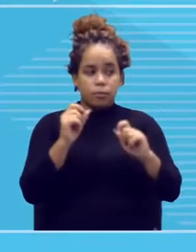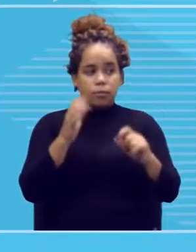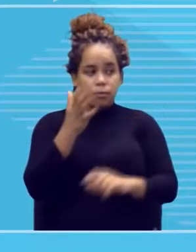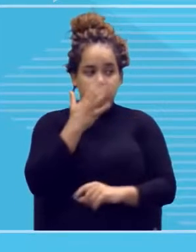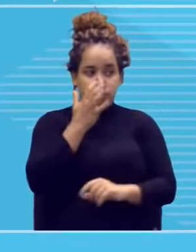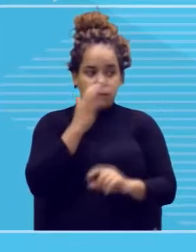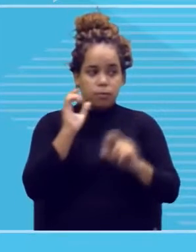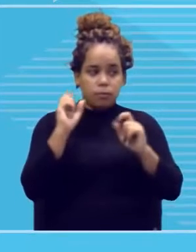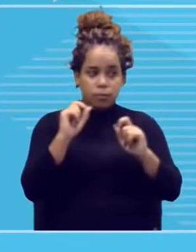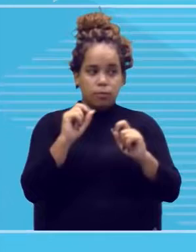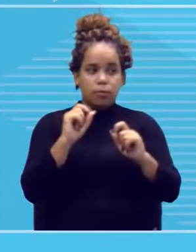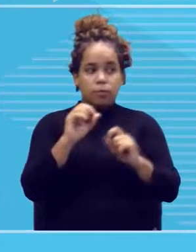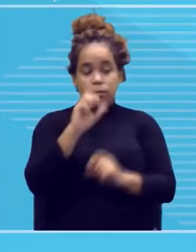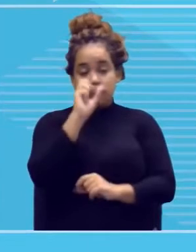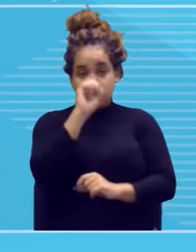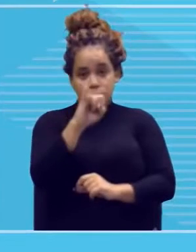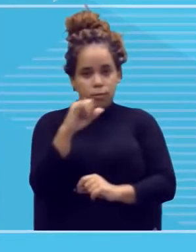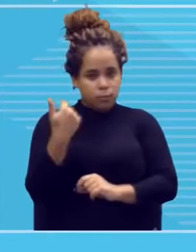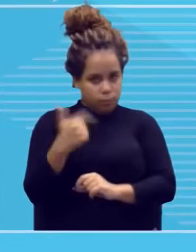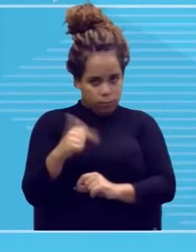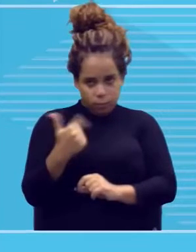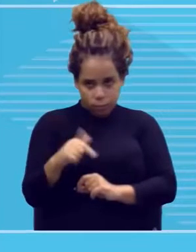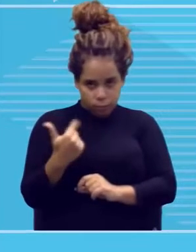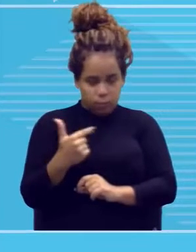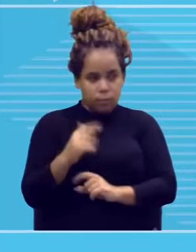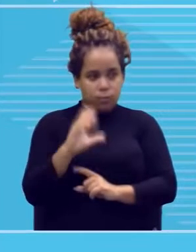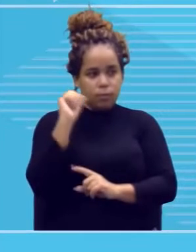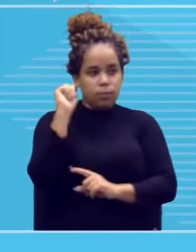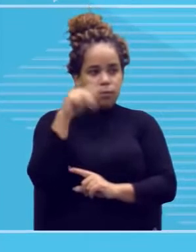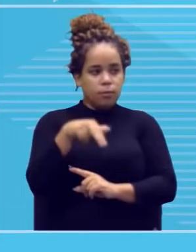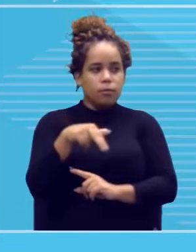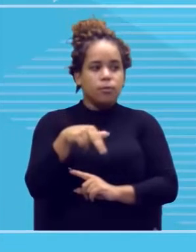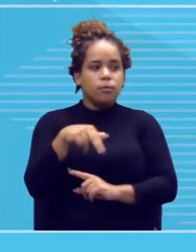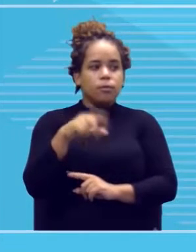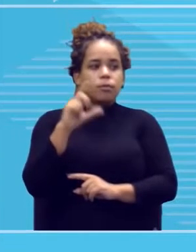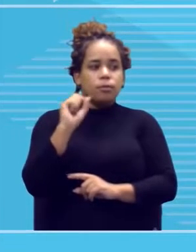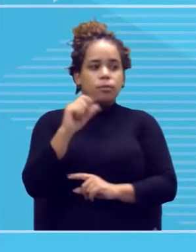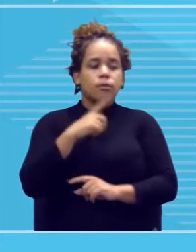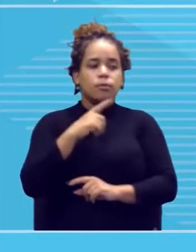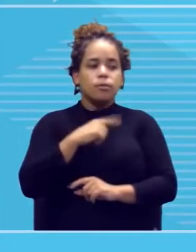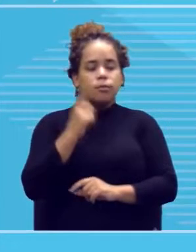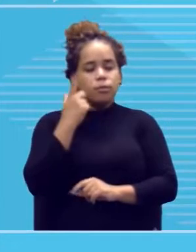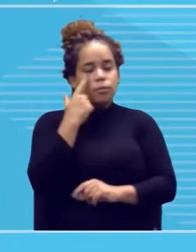se eu não tivesse esse pequeno se eu não tivesse ele eu teria assim ó